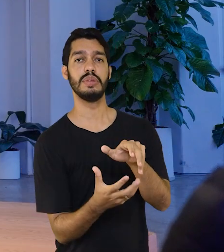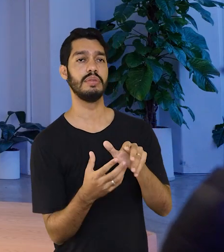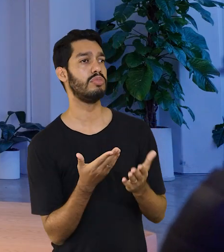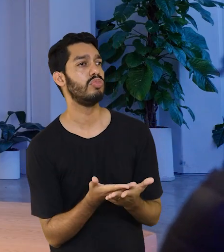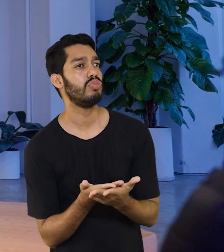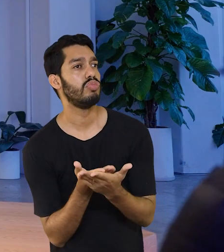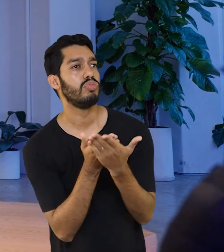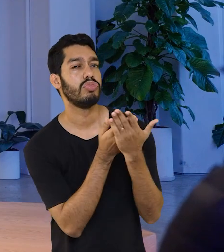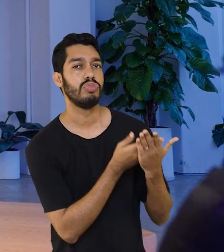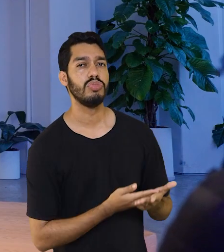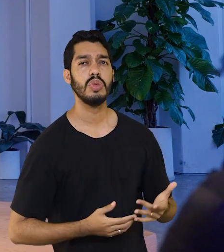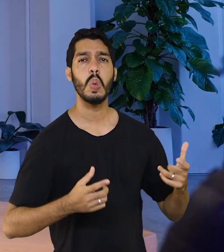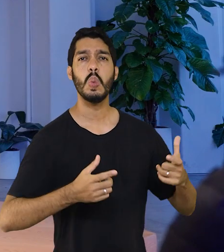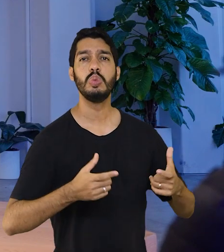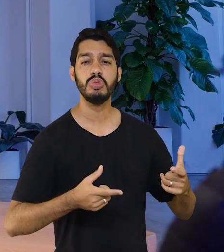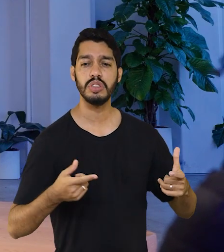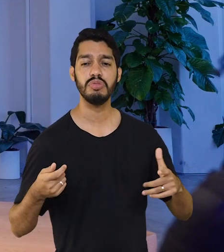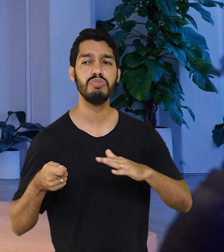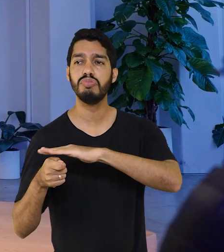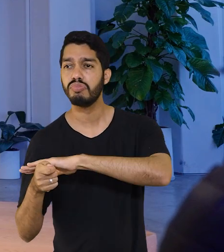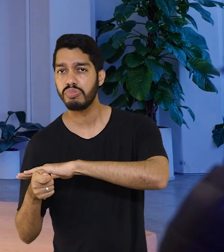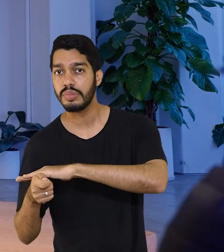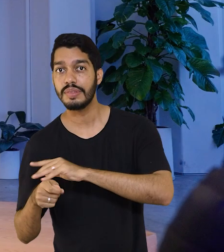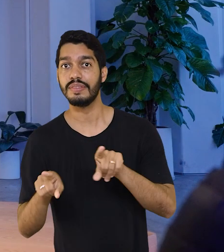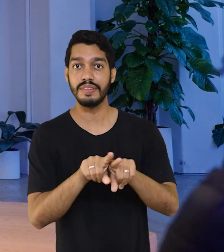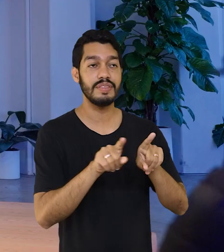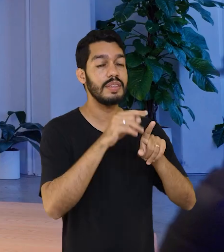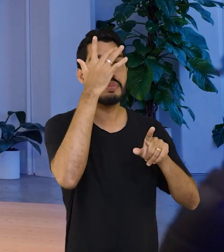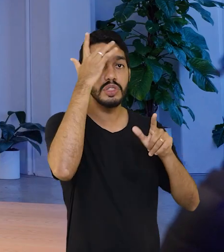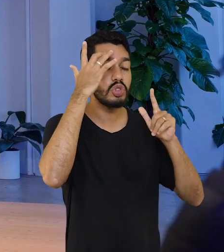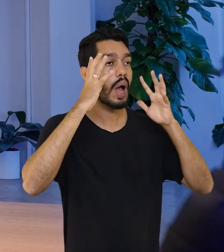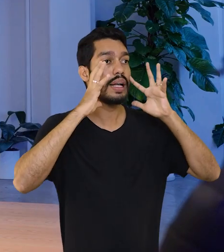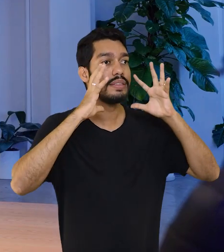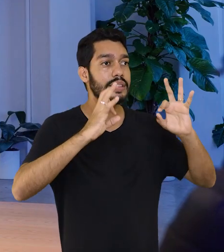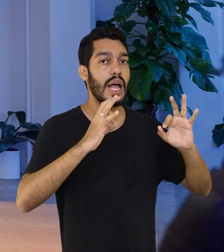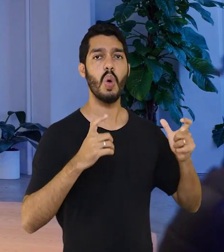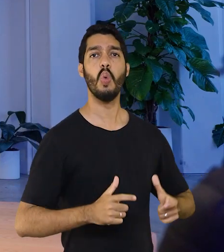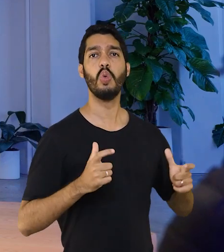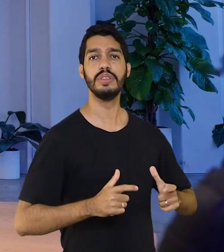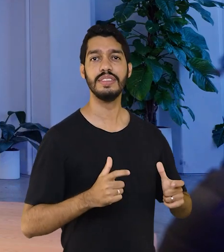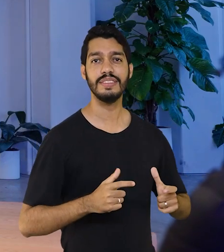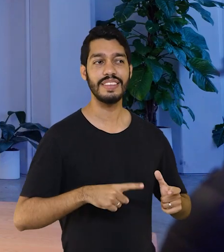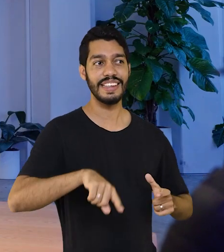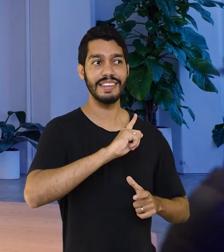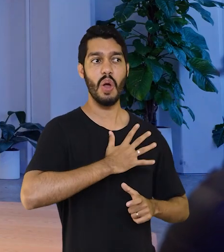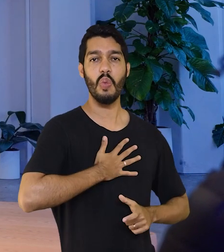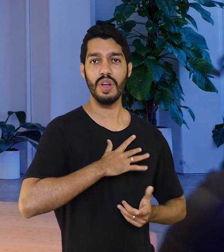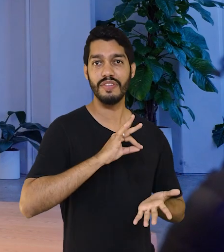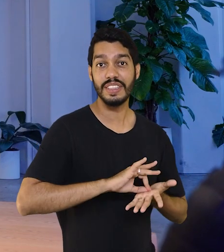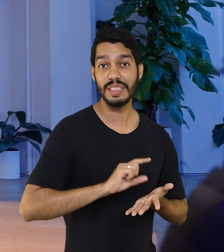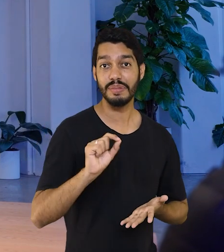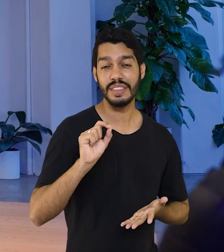análise mundial, assim, poxa, onde está o nosso investimento de patrocínio versus aonde está a atenção das pessoas? O que é relevante para